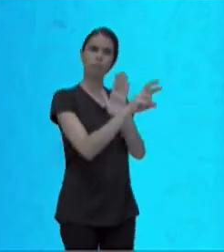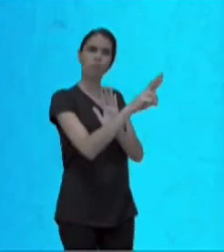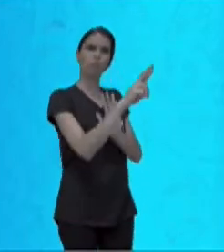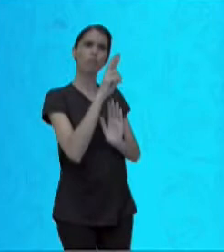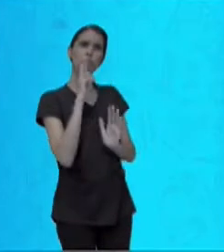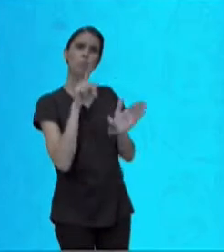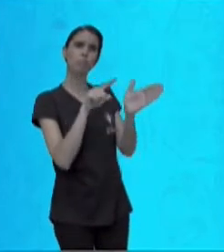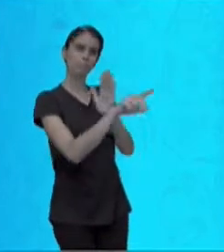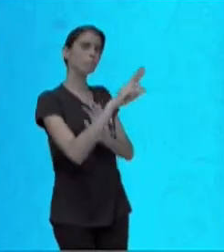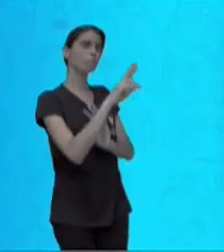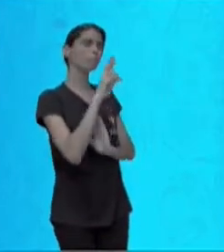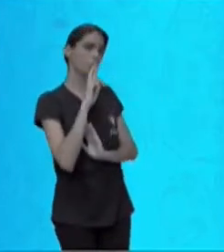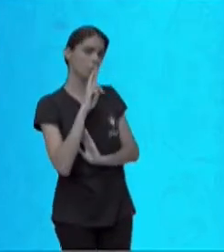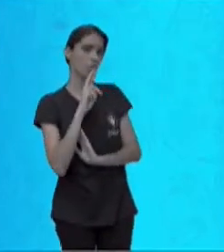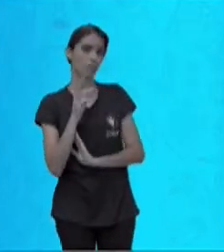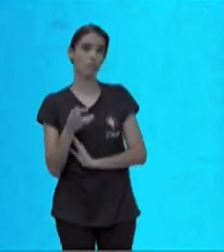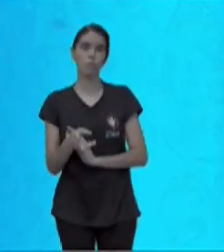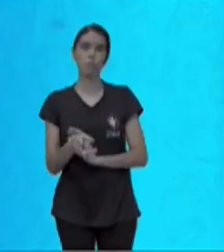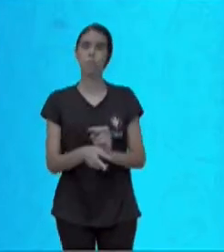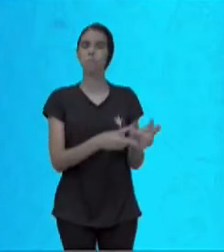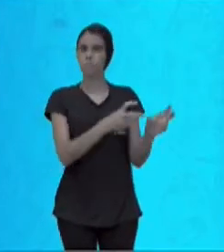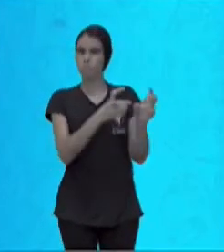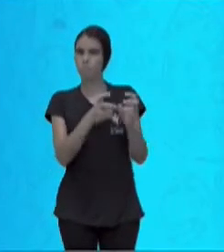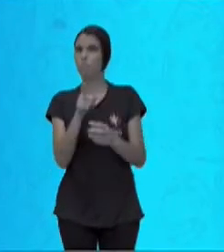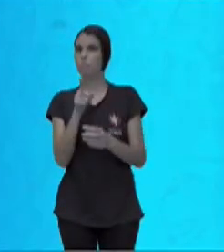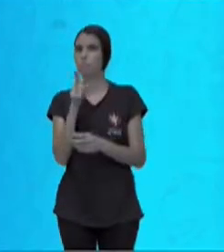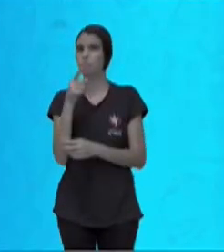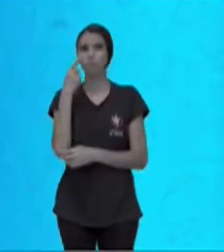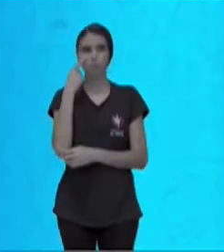responde. Vamos acompanhar junto a estrutura, então?